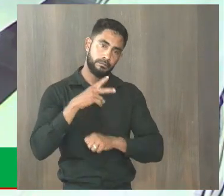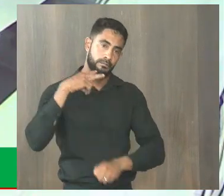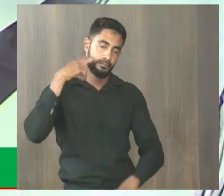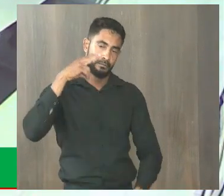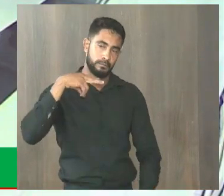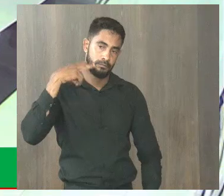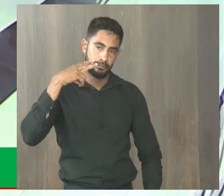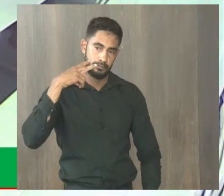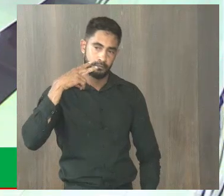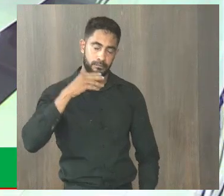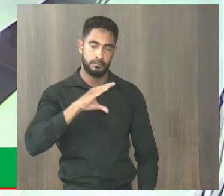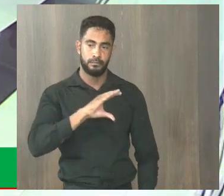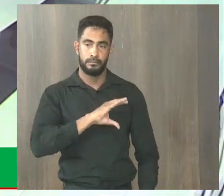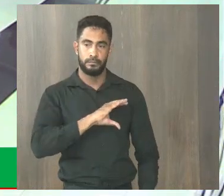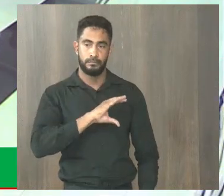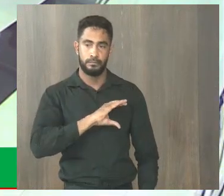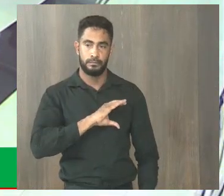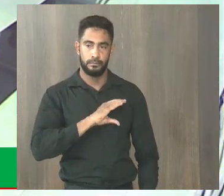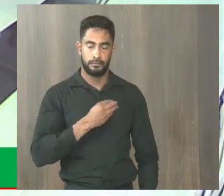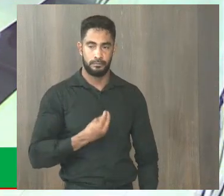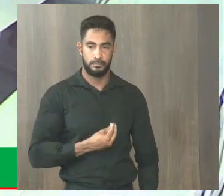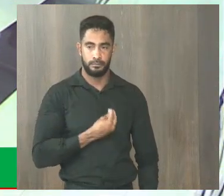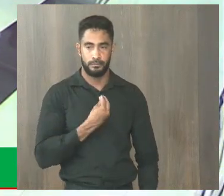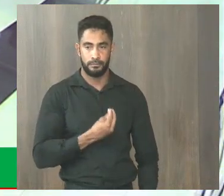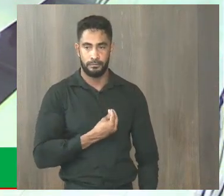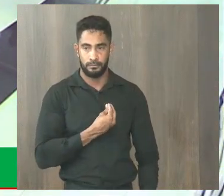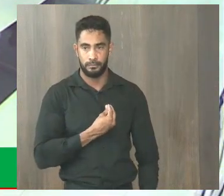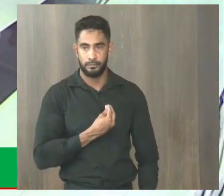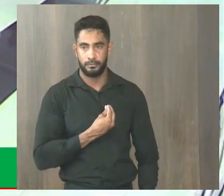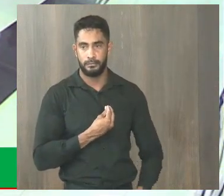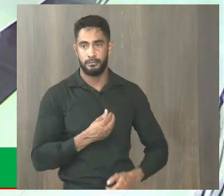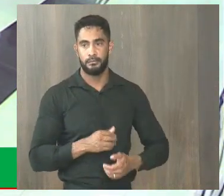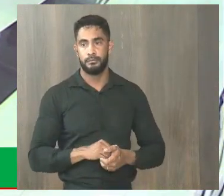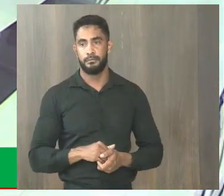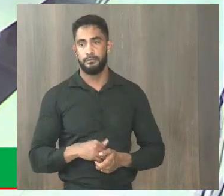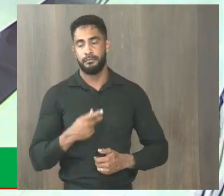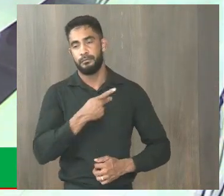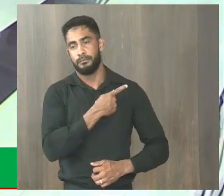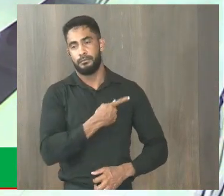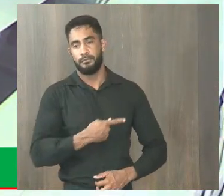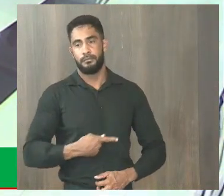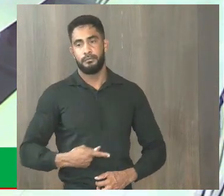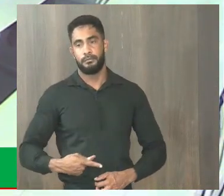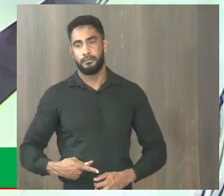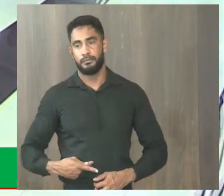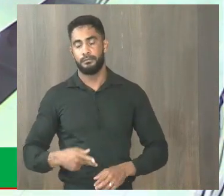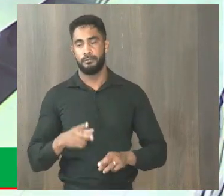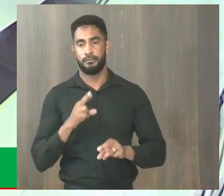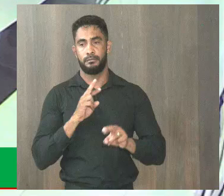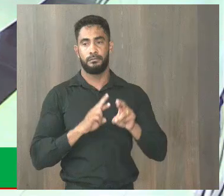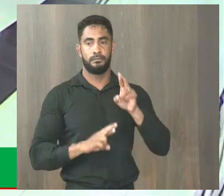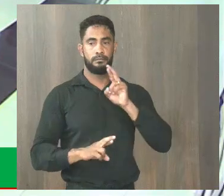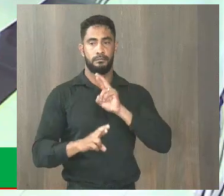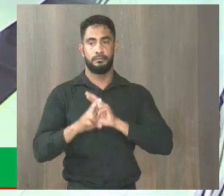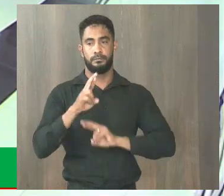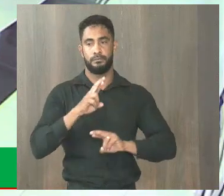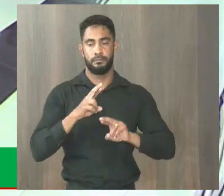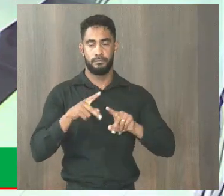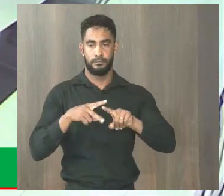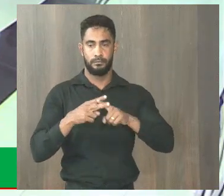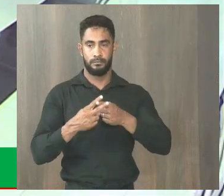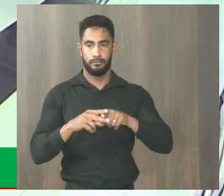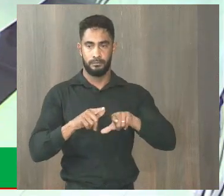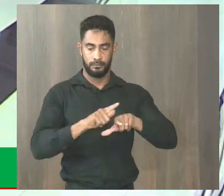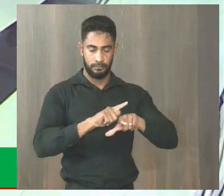vereadores, meus novos colegas presentes. Senhor presidente, com relação à pavimentação